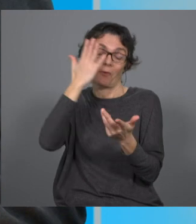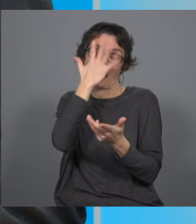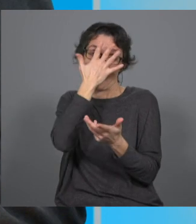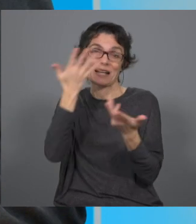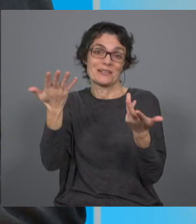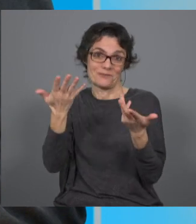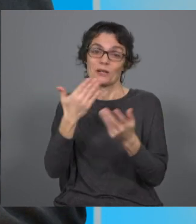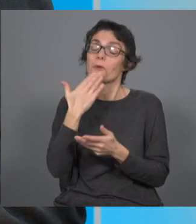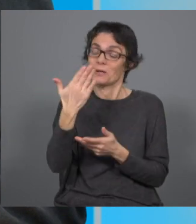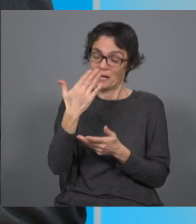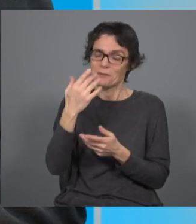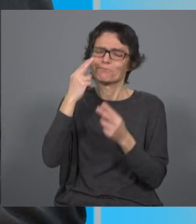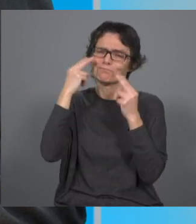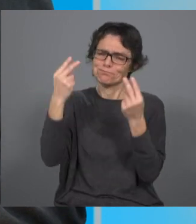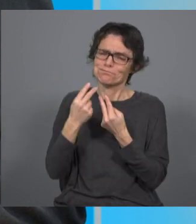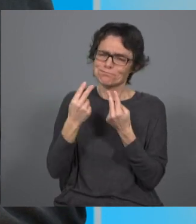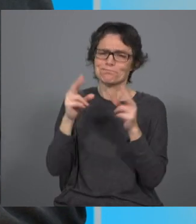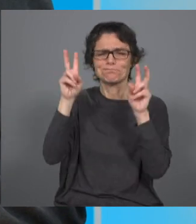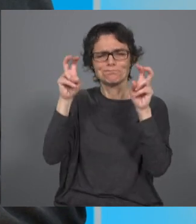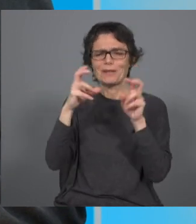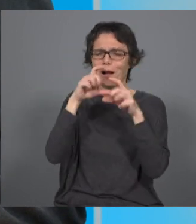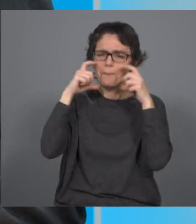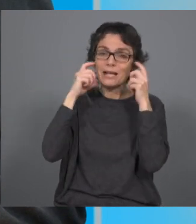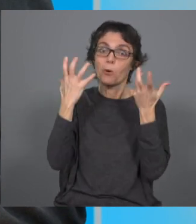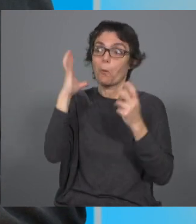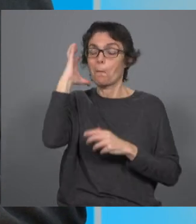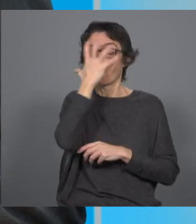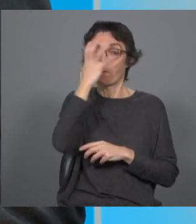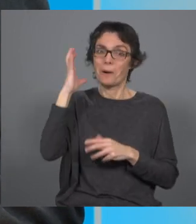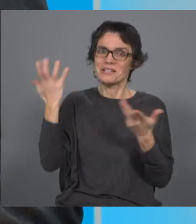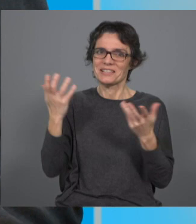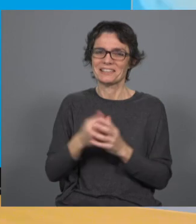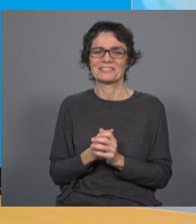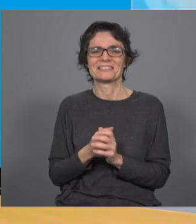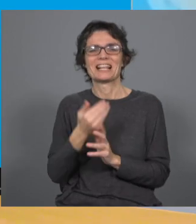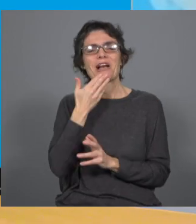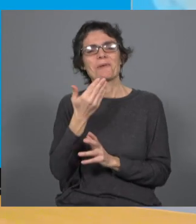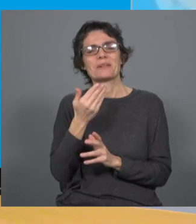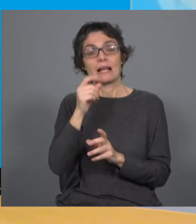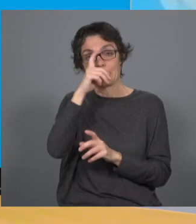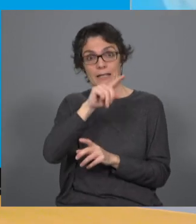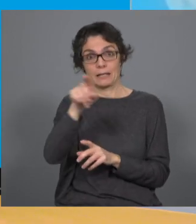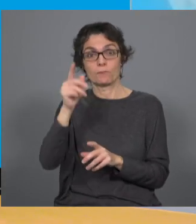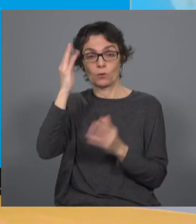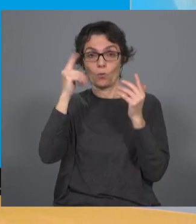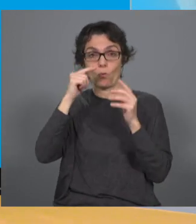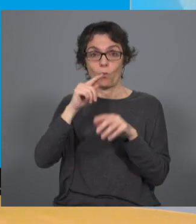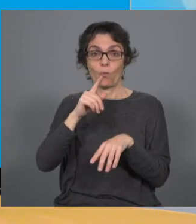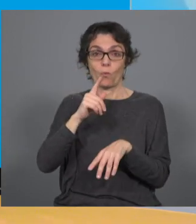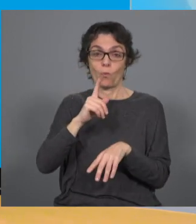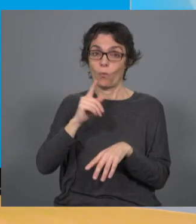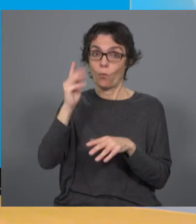torno das máscaras. Obrigado pela sua presença connosco. A terminar, eu recordo que logo à noite ainda pode acompanhar